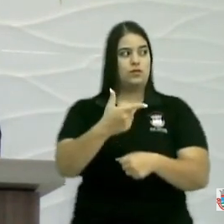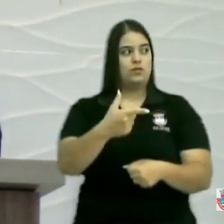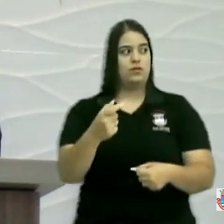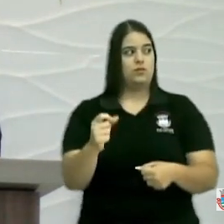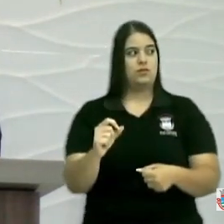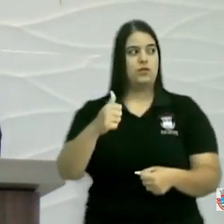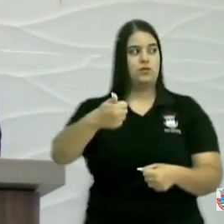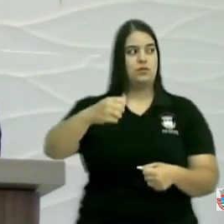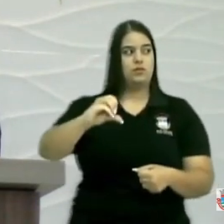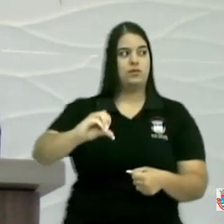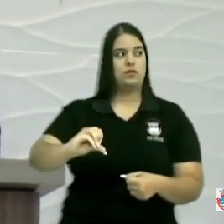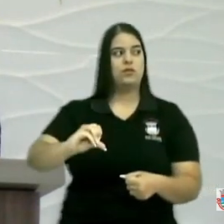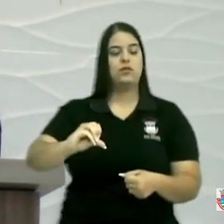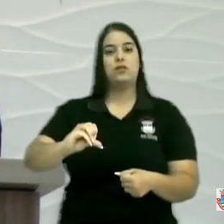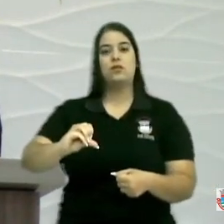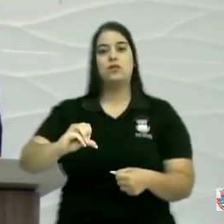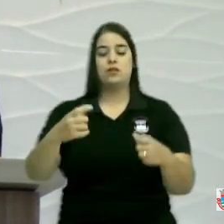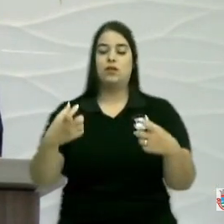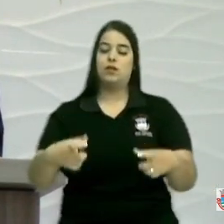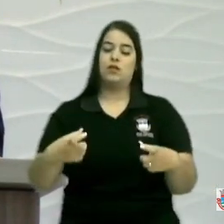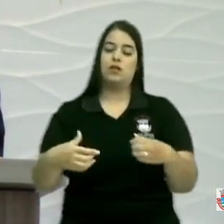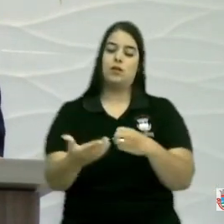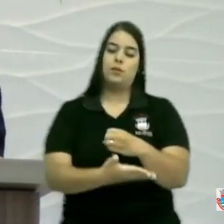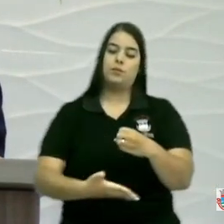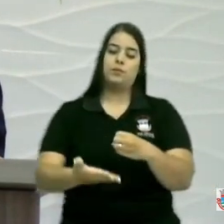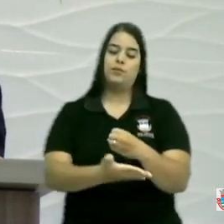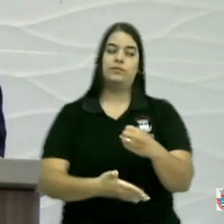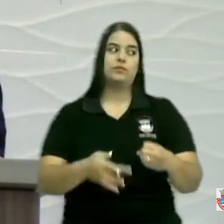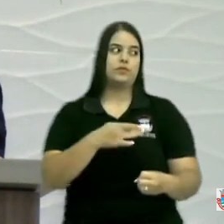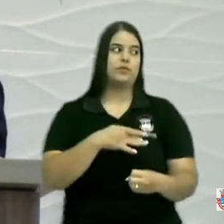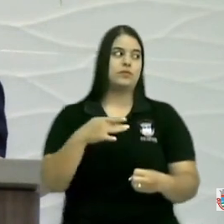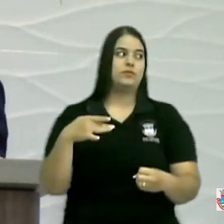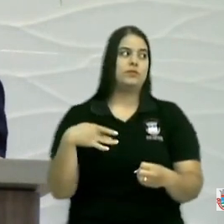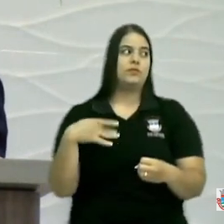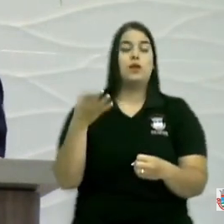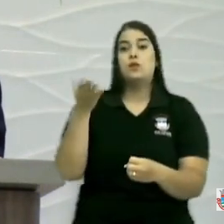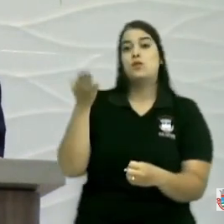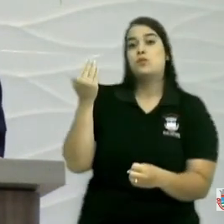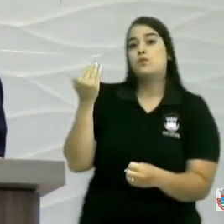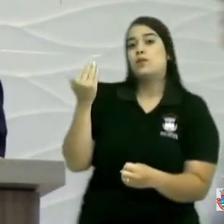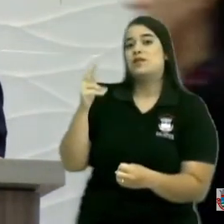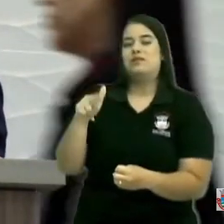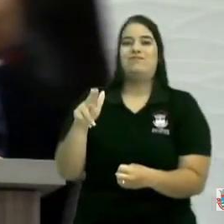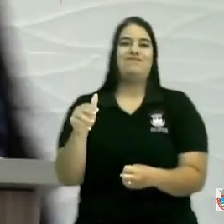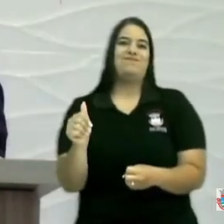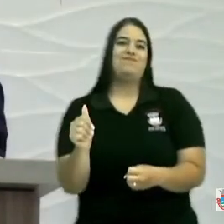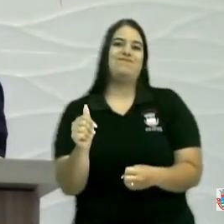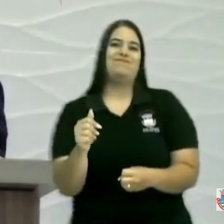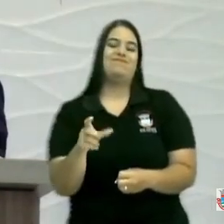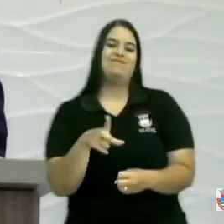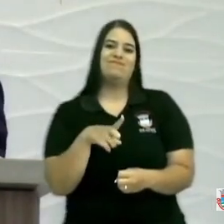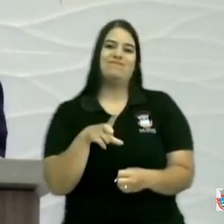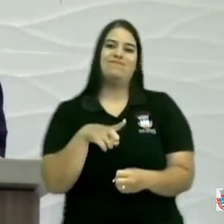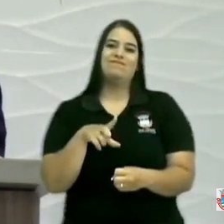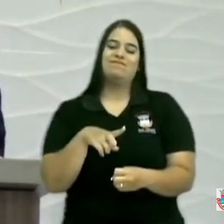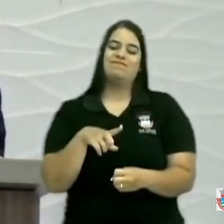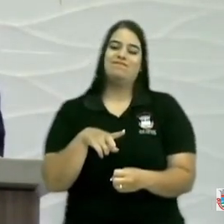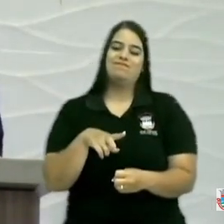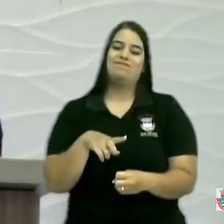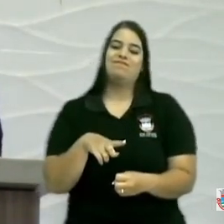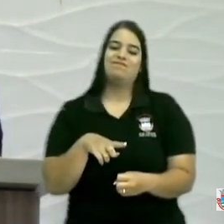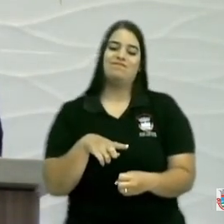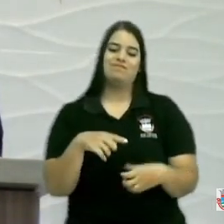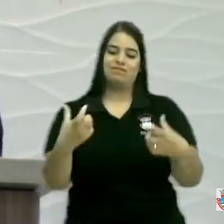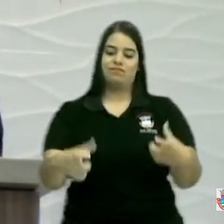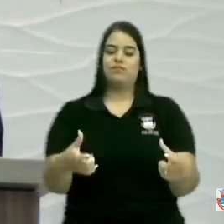Brasil para as unidades básicas de saúde. E a gestão passada nunca rateou o Previne Brasil com as equipes dos postos de saúde. Na